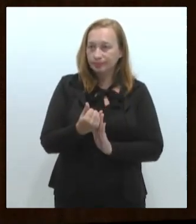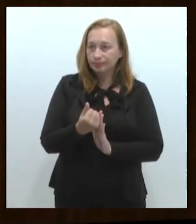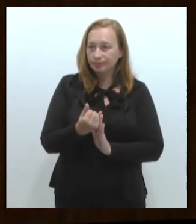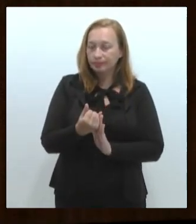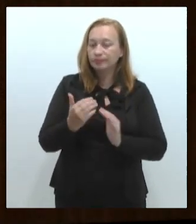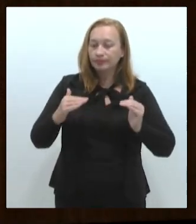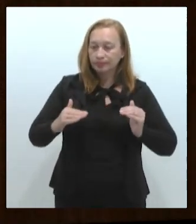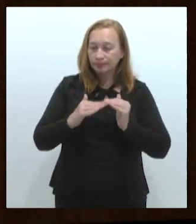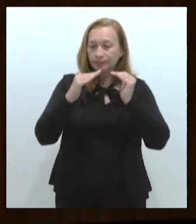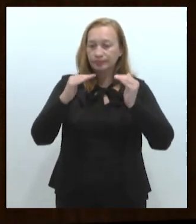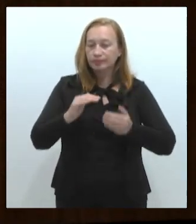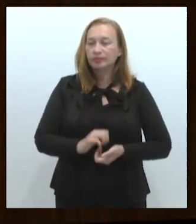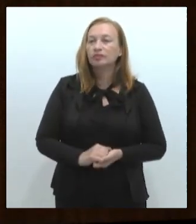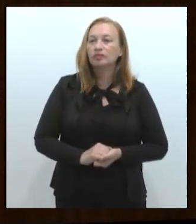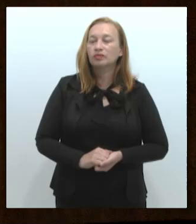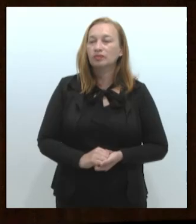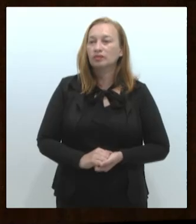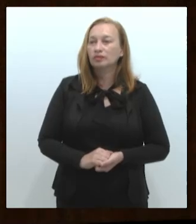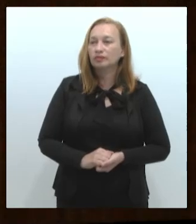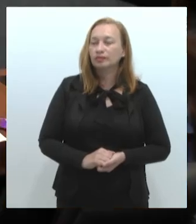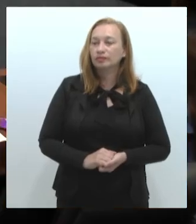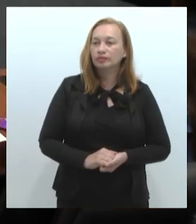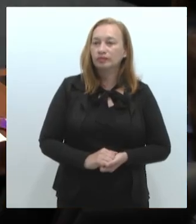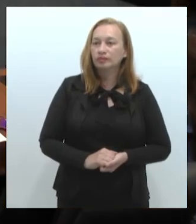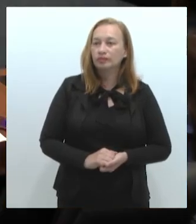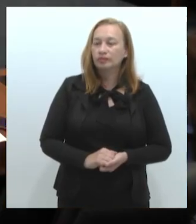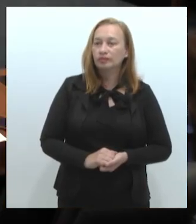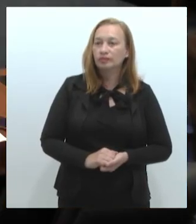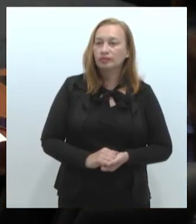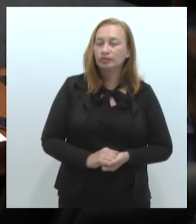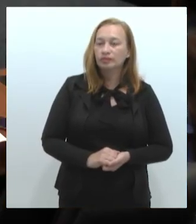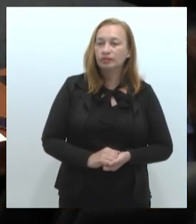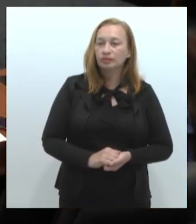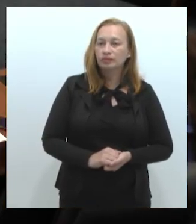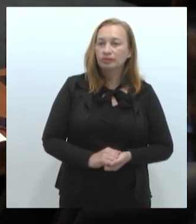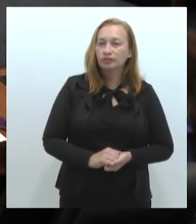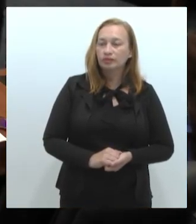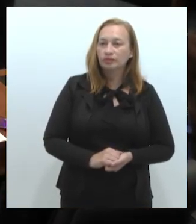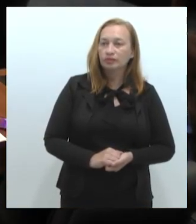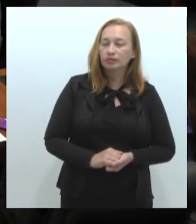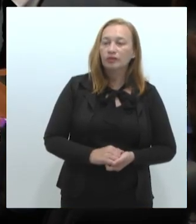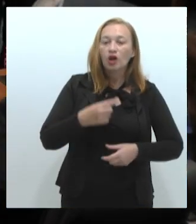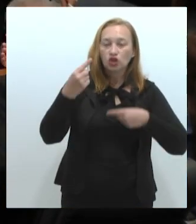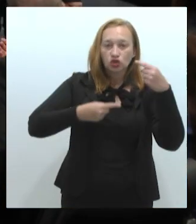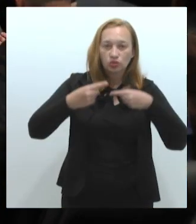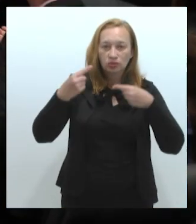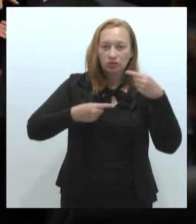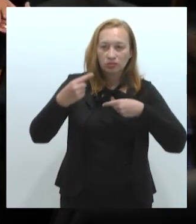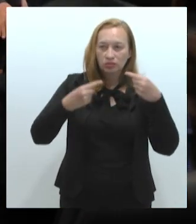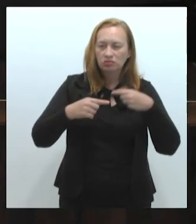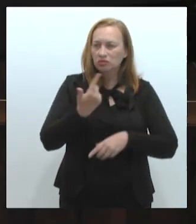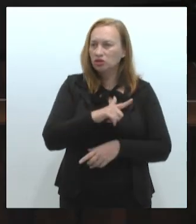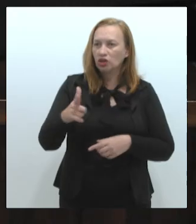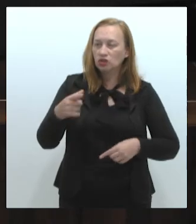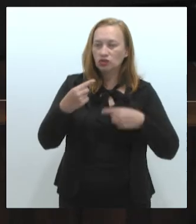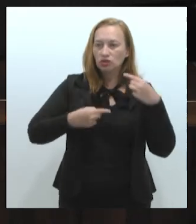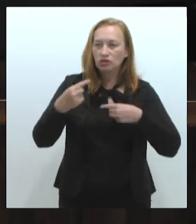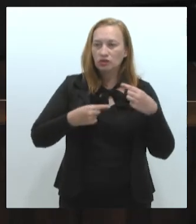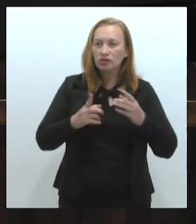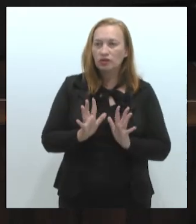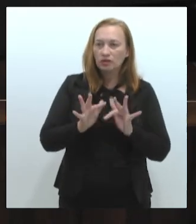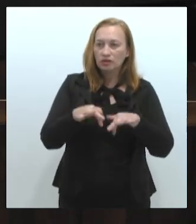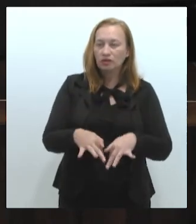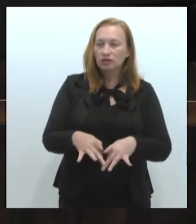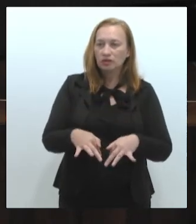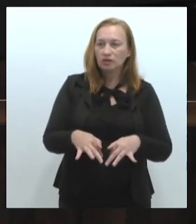é favorável. Muito obrigado, deputado Luiz Paulo. Com o parecer emitido, em discussão. Não havendo quem queira discutir,